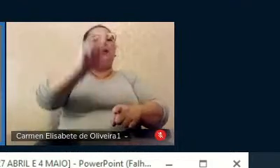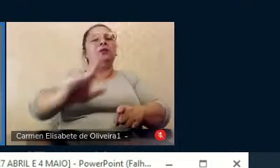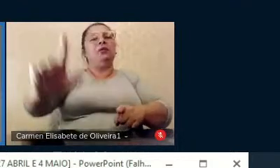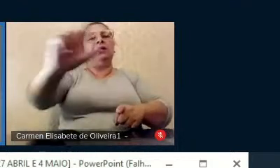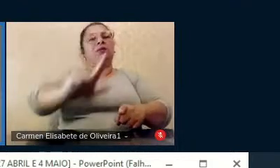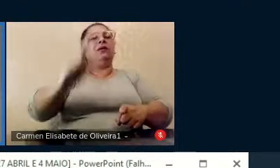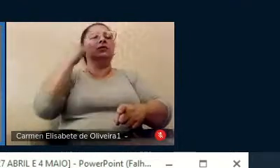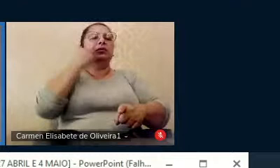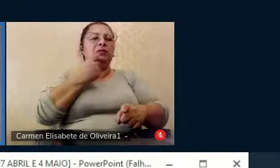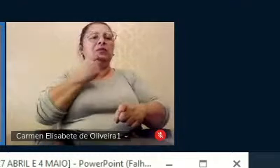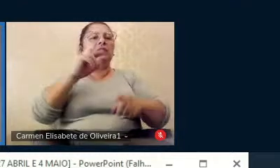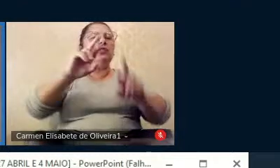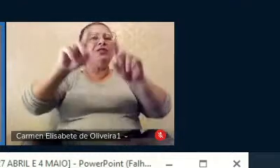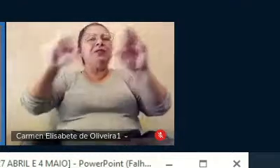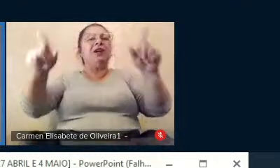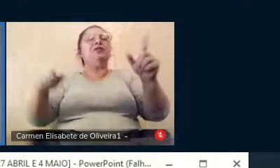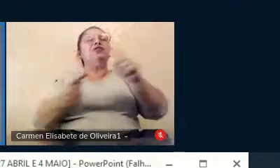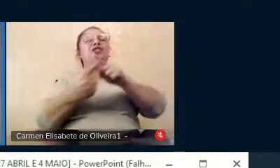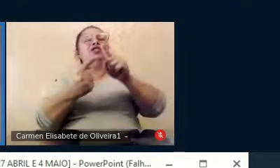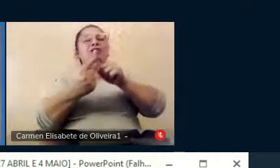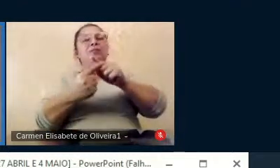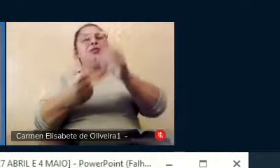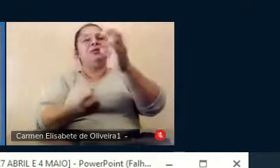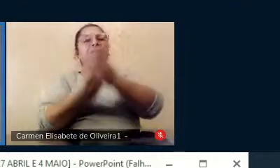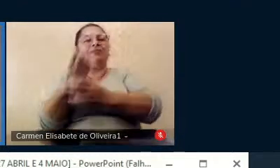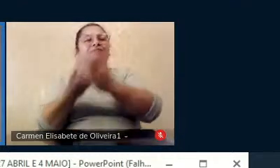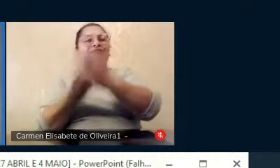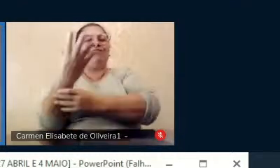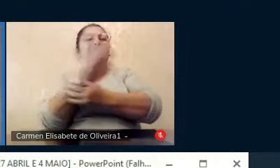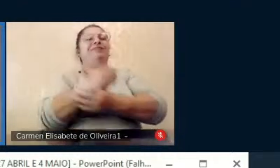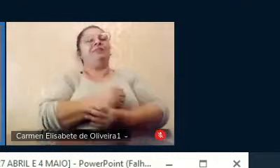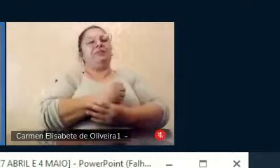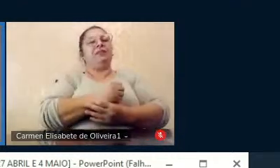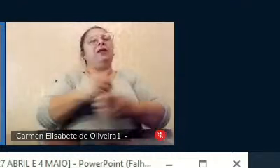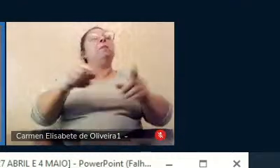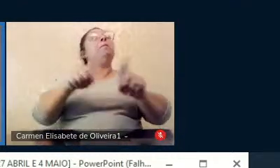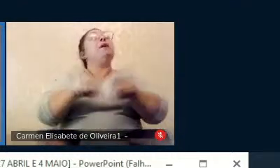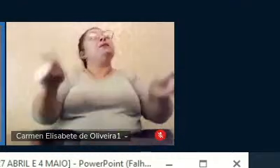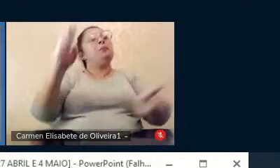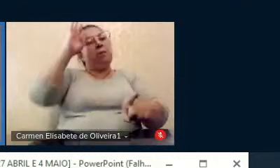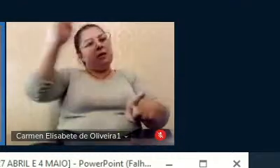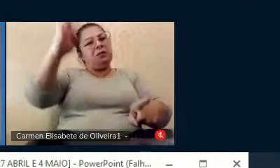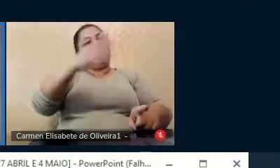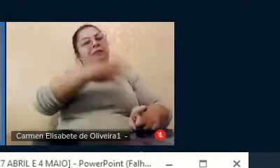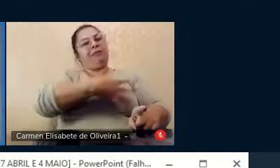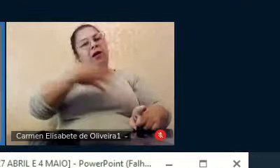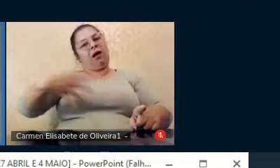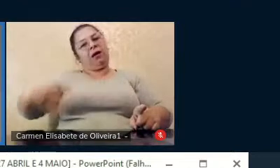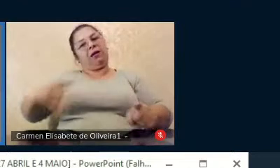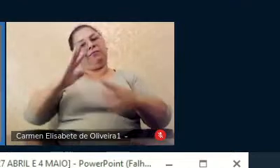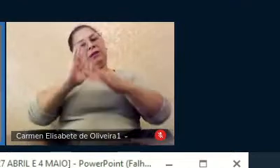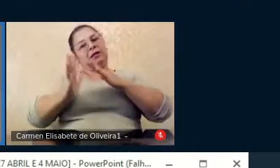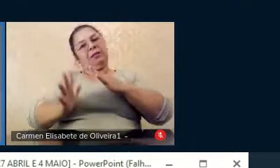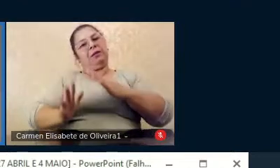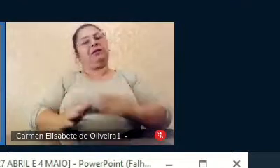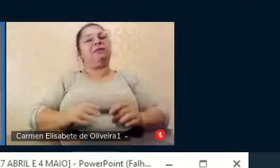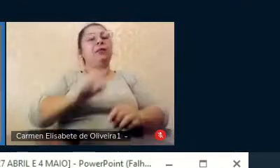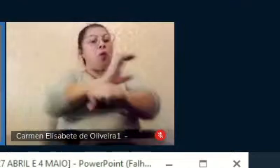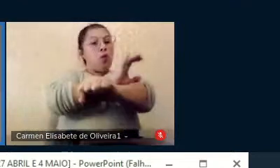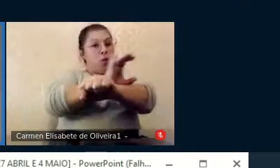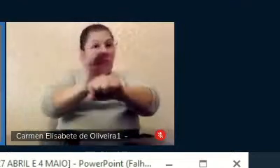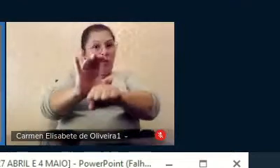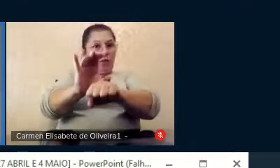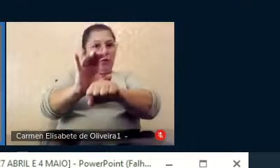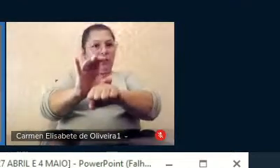de produções. Mas, nesse caso, nós vamos abordar especificamente os Haikais em Libras. O nosso curso, ele